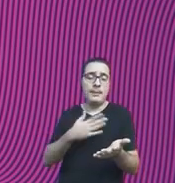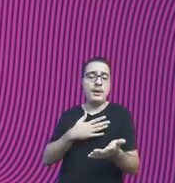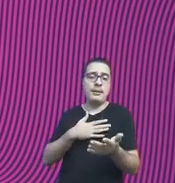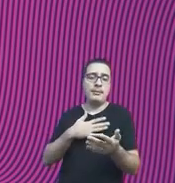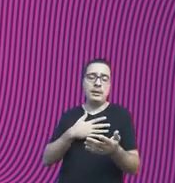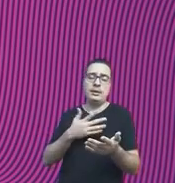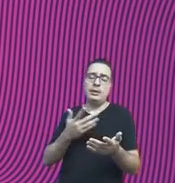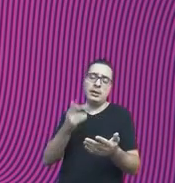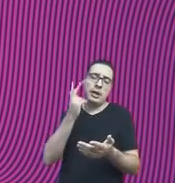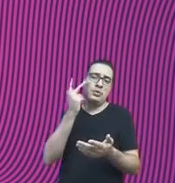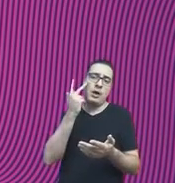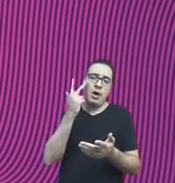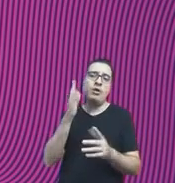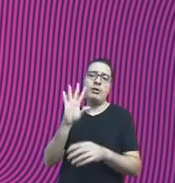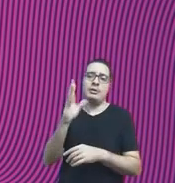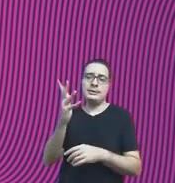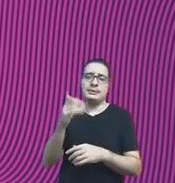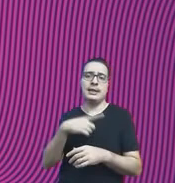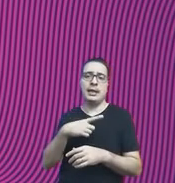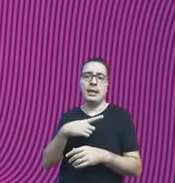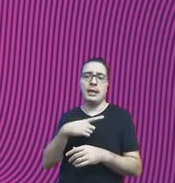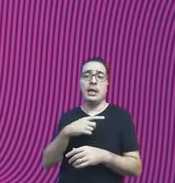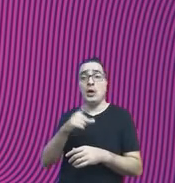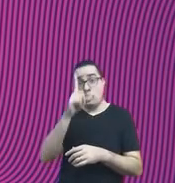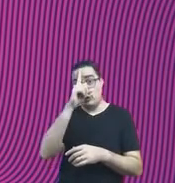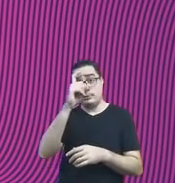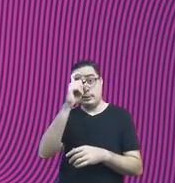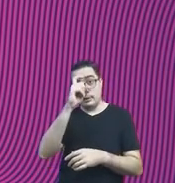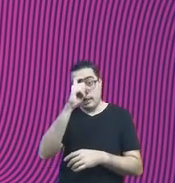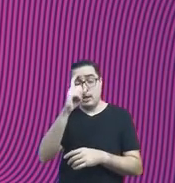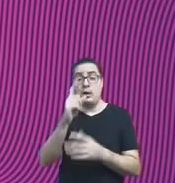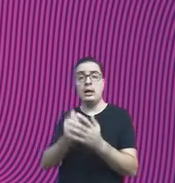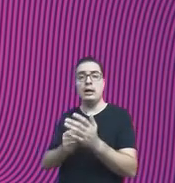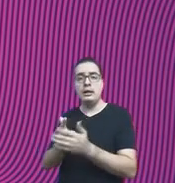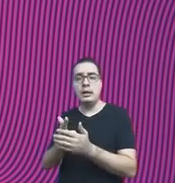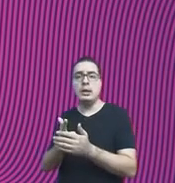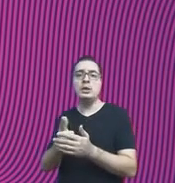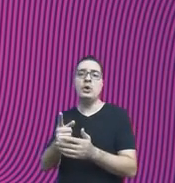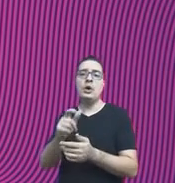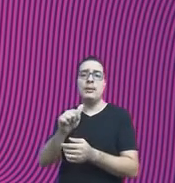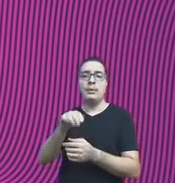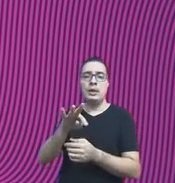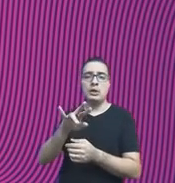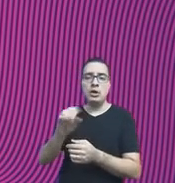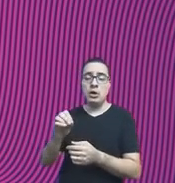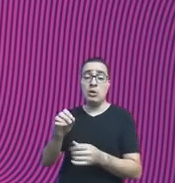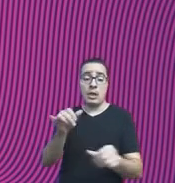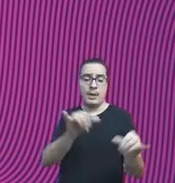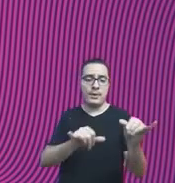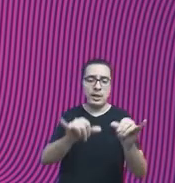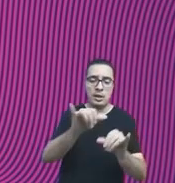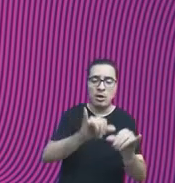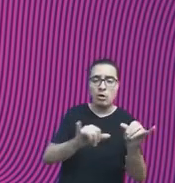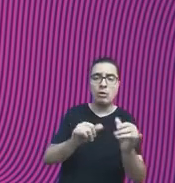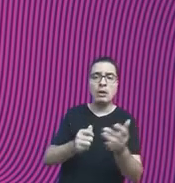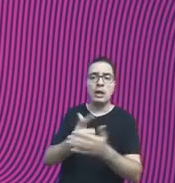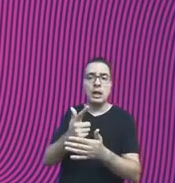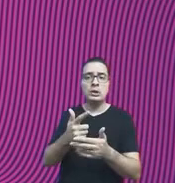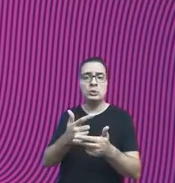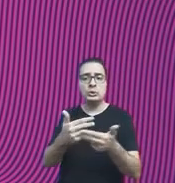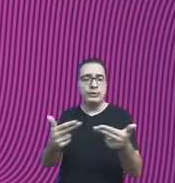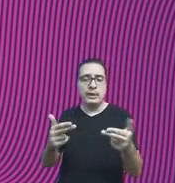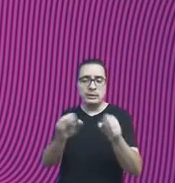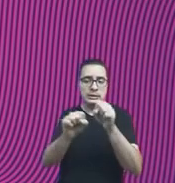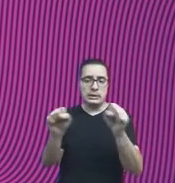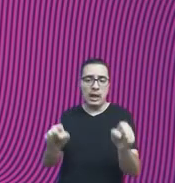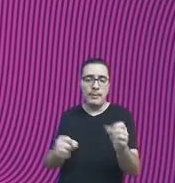que isso aconteça. Hospitais adquirindo ambulatórios, adquirindo laboratórios, criando seus próprios sistemas, né? Até porque se